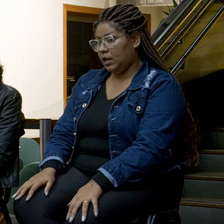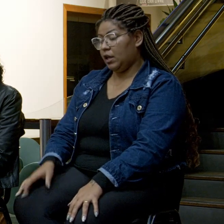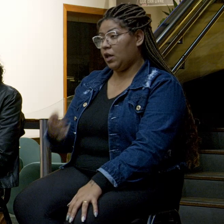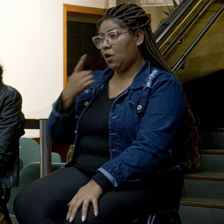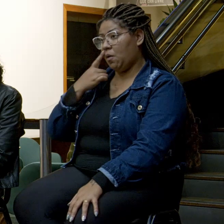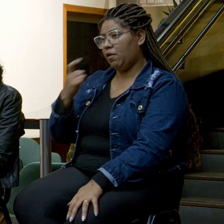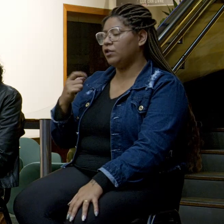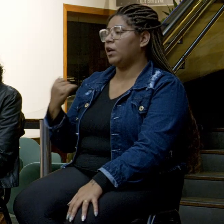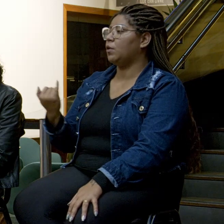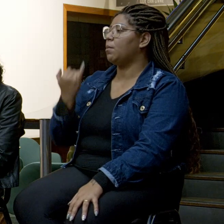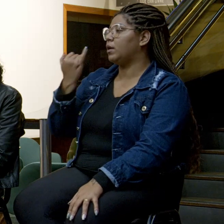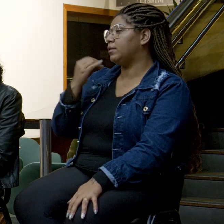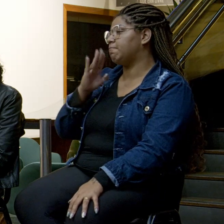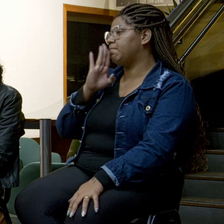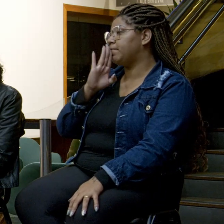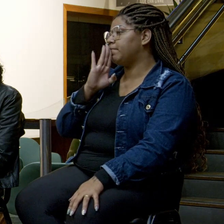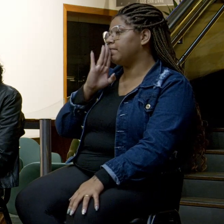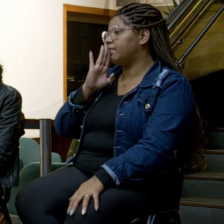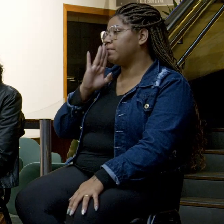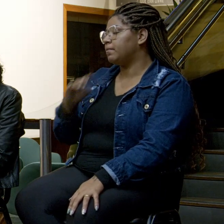importante, né? Enfim, ele